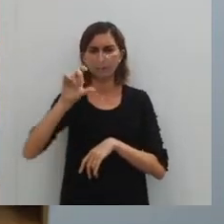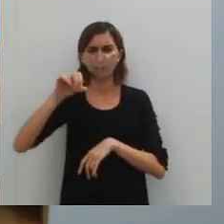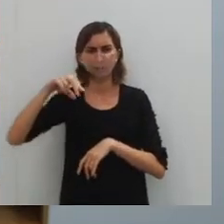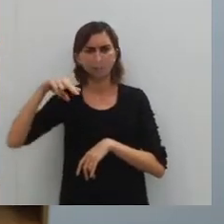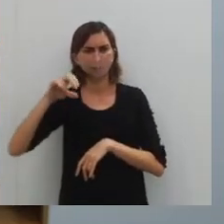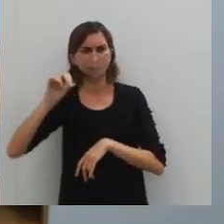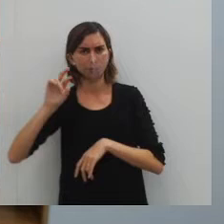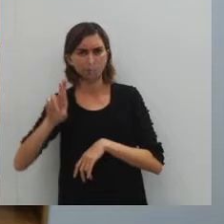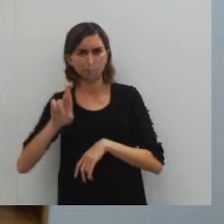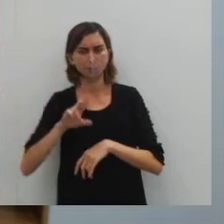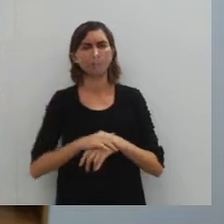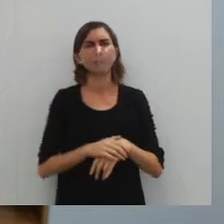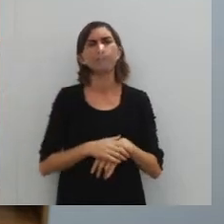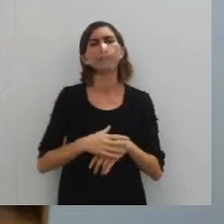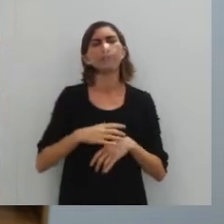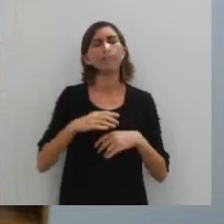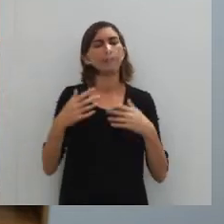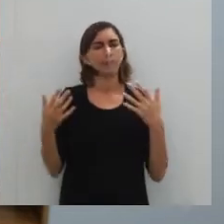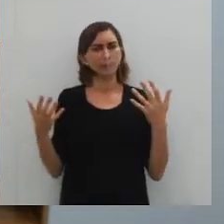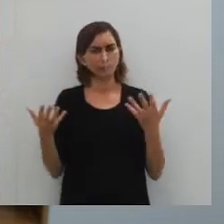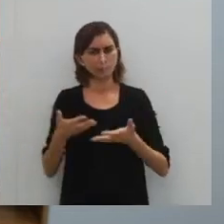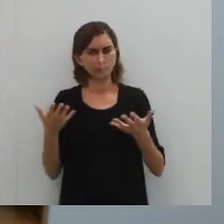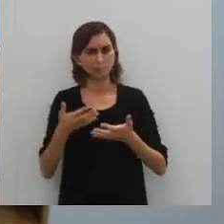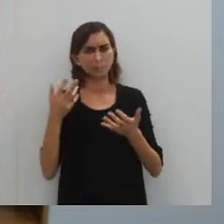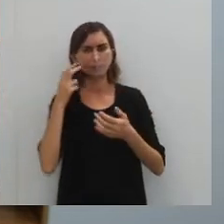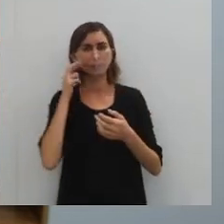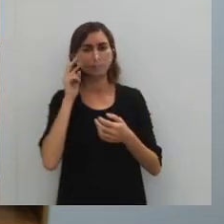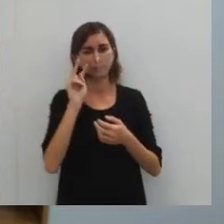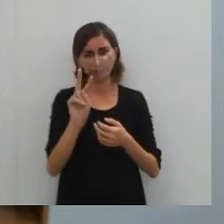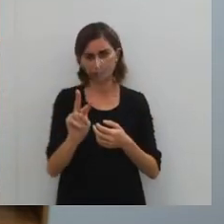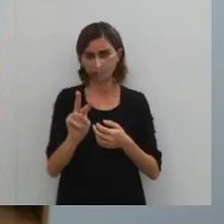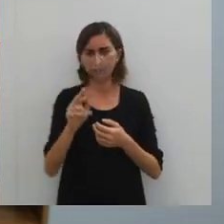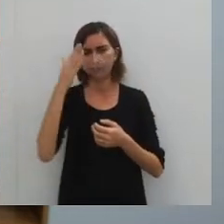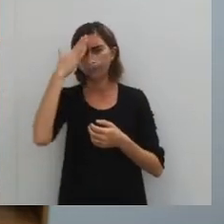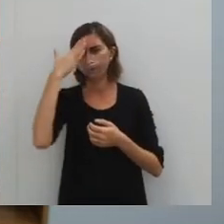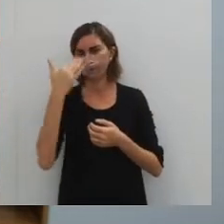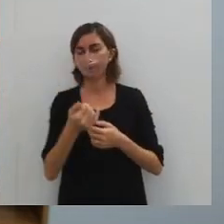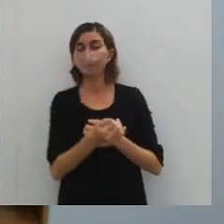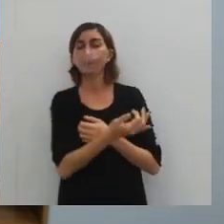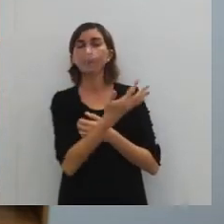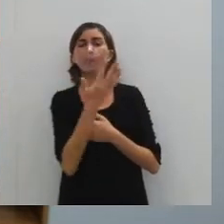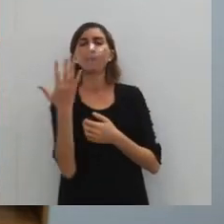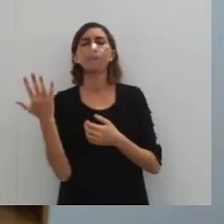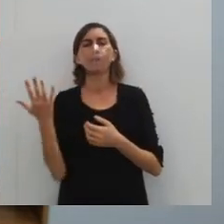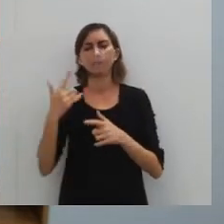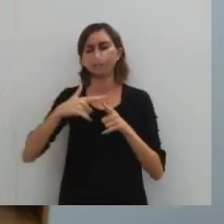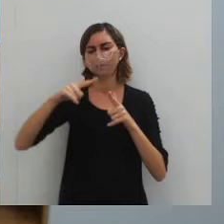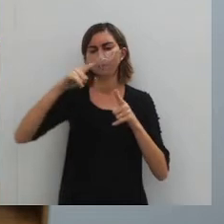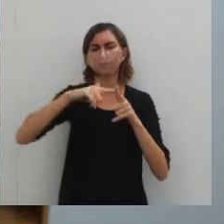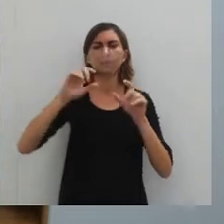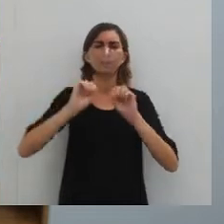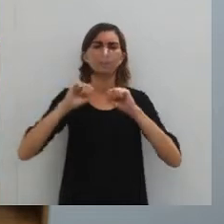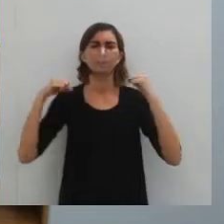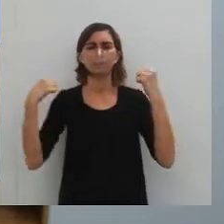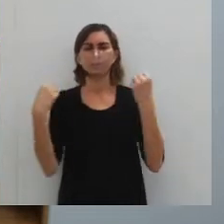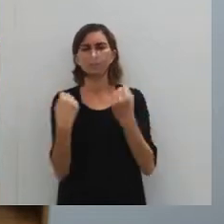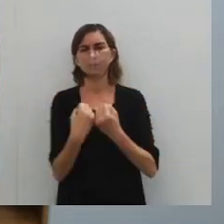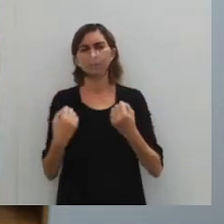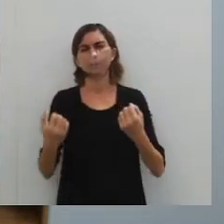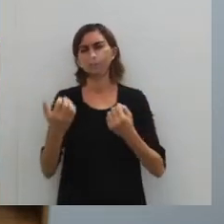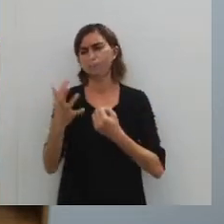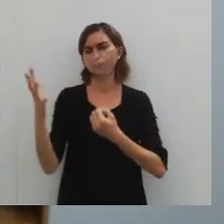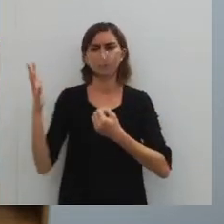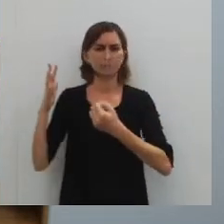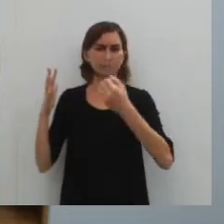aula de hoje, nós vamos saber quais são os problemas